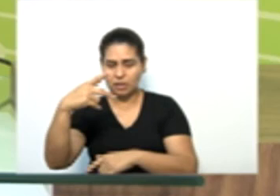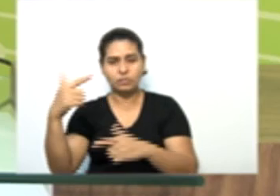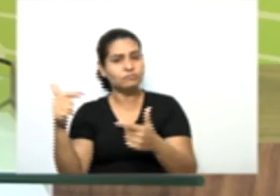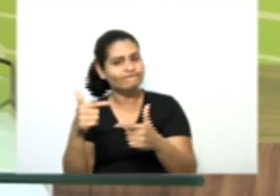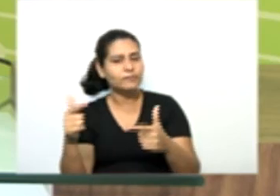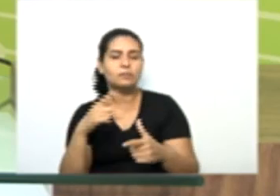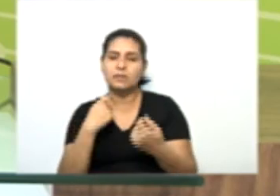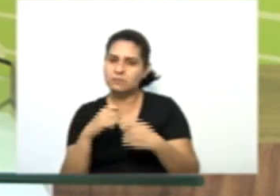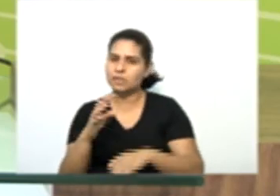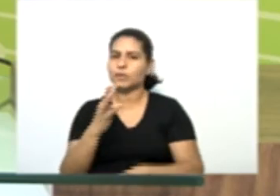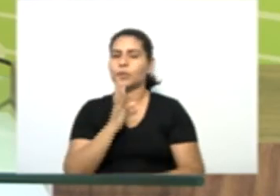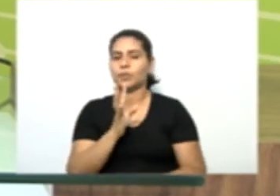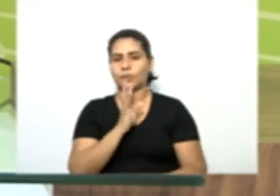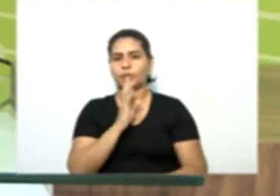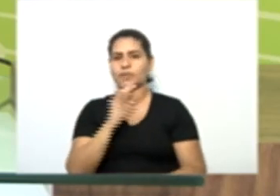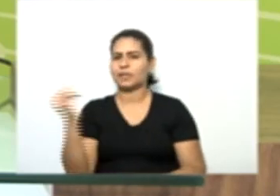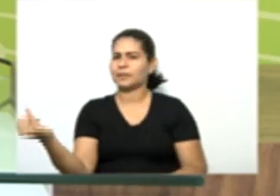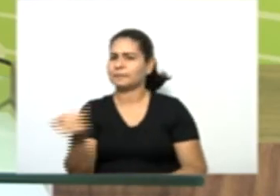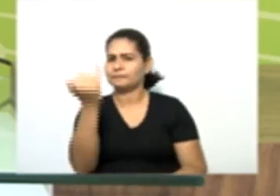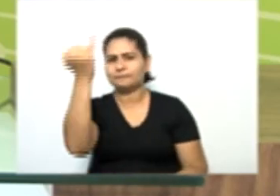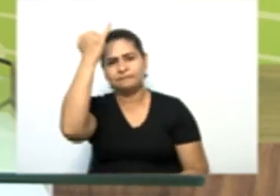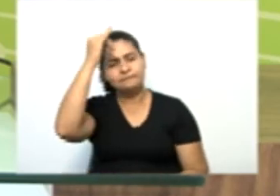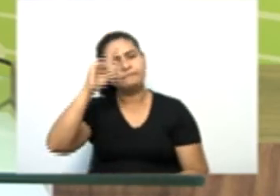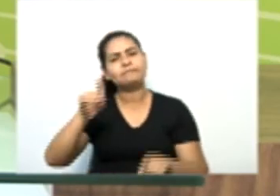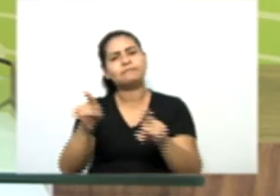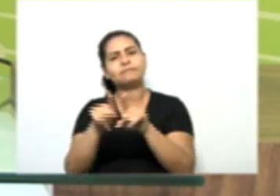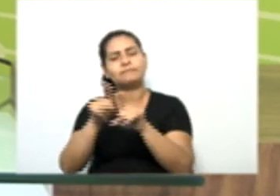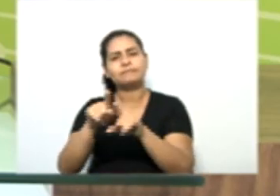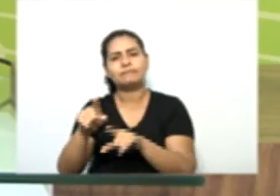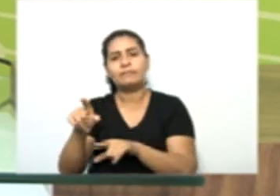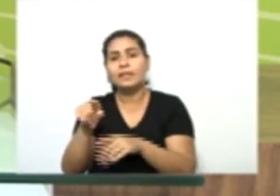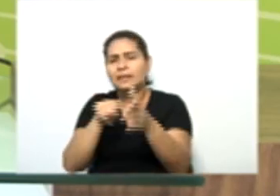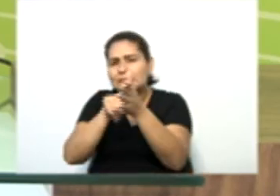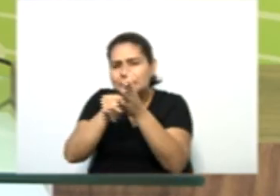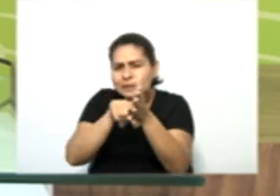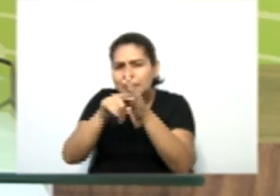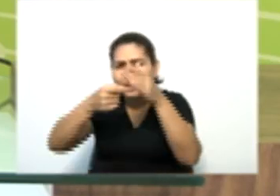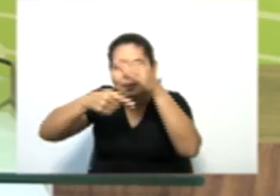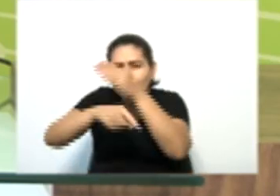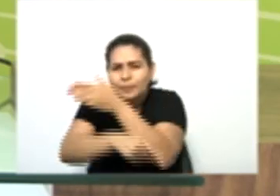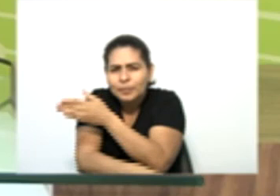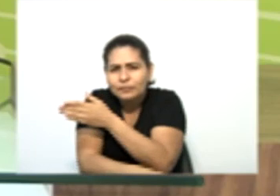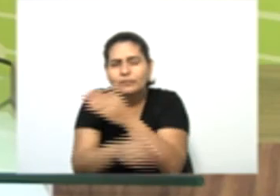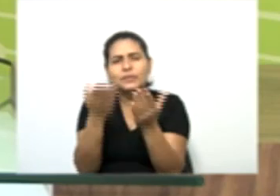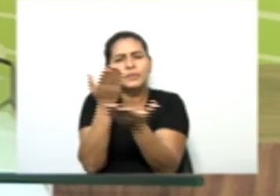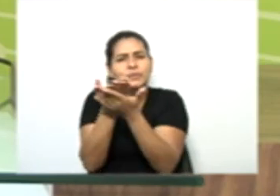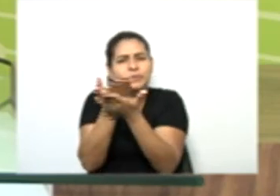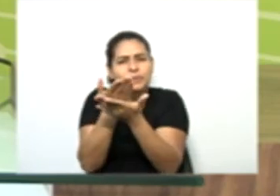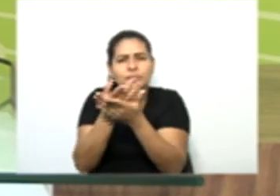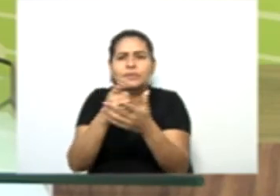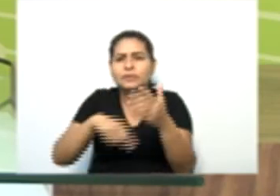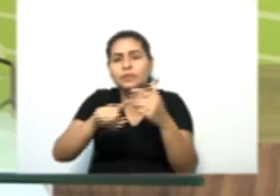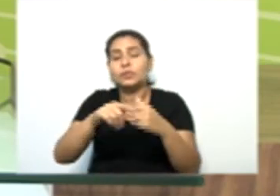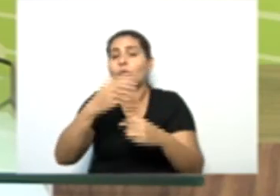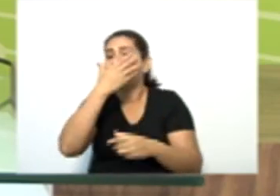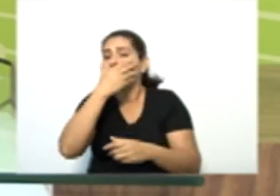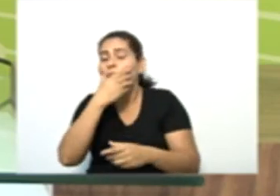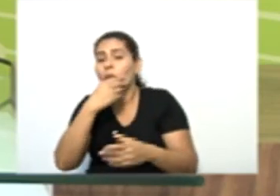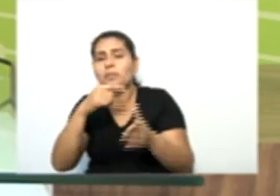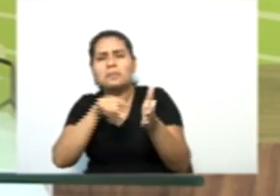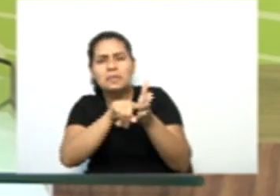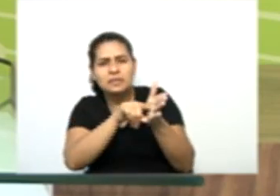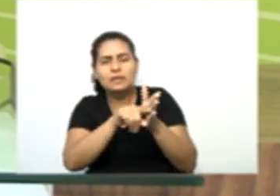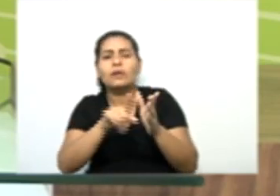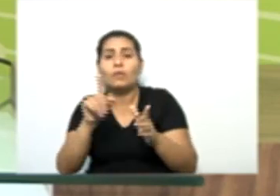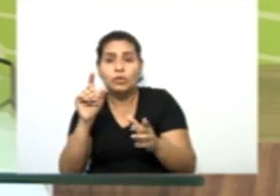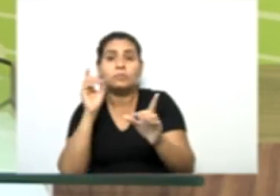Então a gente tem que conhecer e é importante também buscar um conhecimento a mais. E aí, nesses autores está uma referência de onde a gente